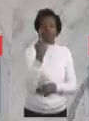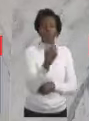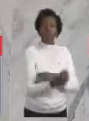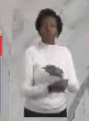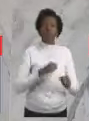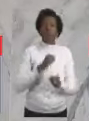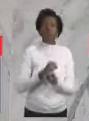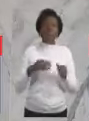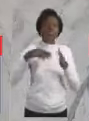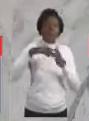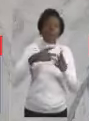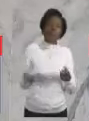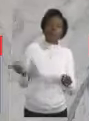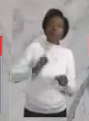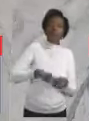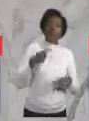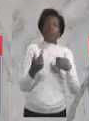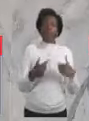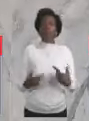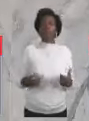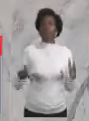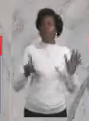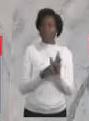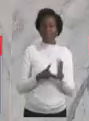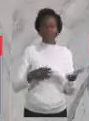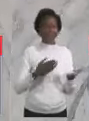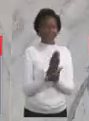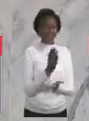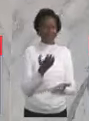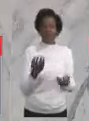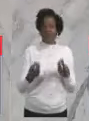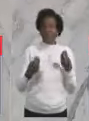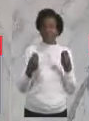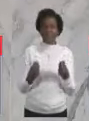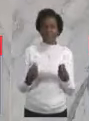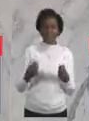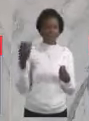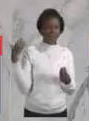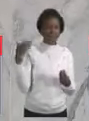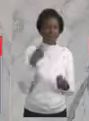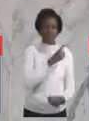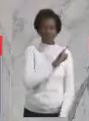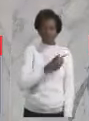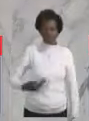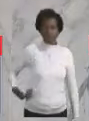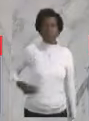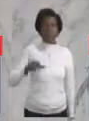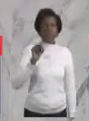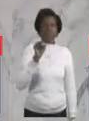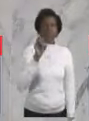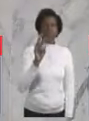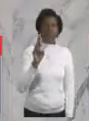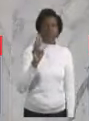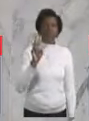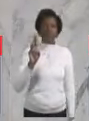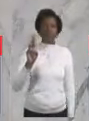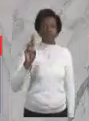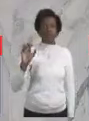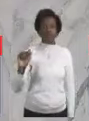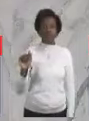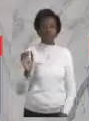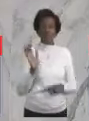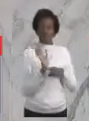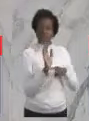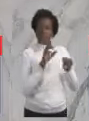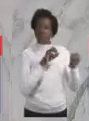pedido cê voltar a rede estadual então é uma lei que foi aprovada pelo ex-governador Serra Apenas não para beneficiar